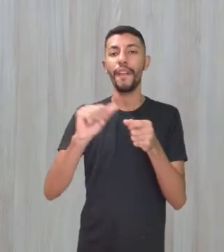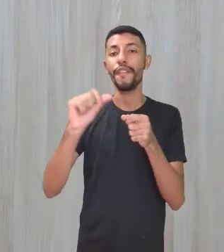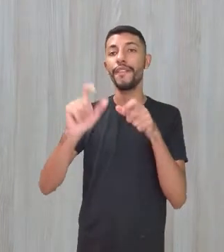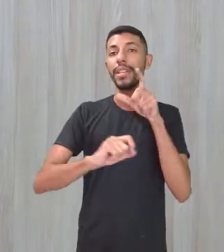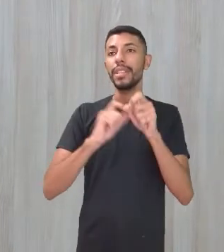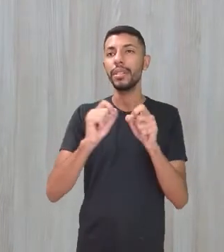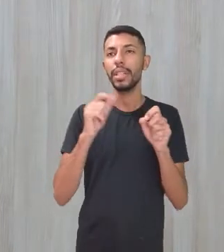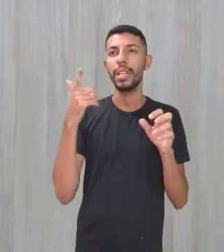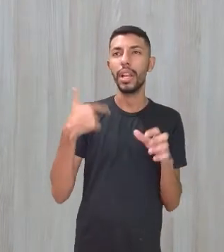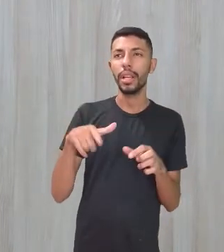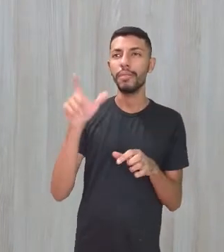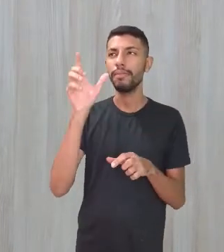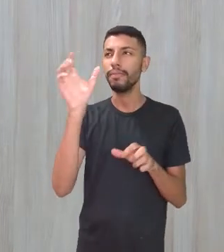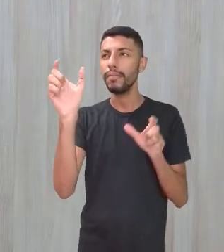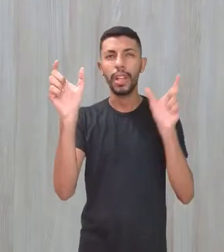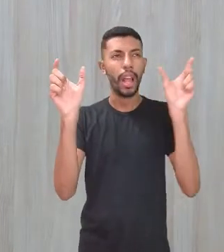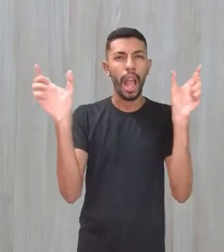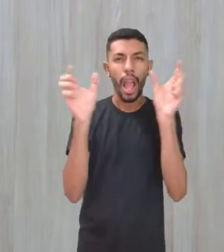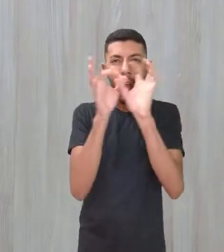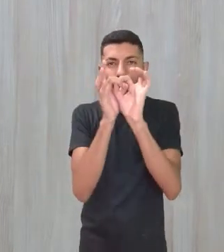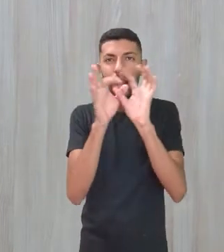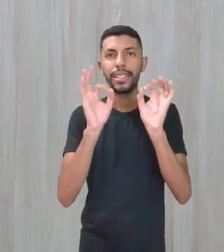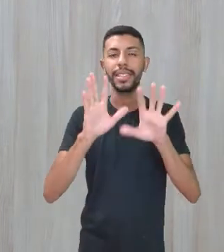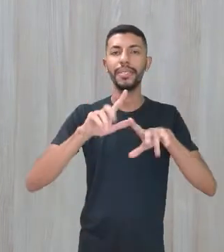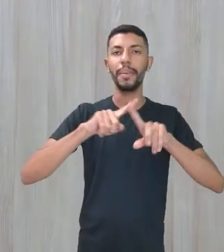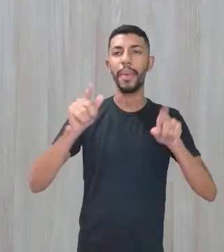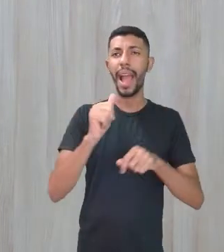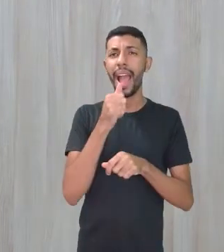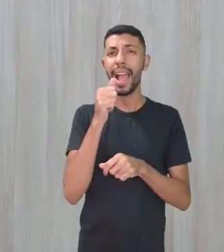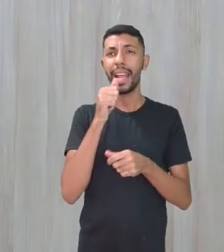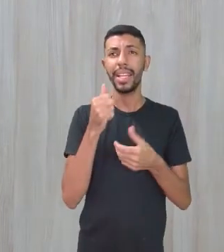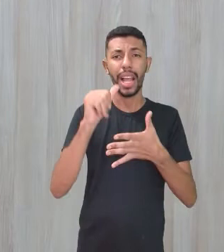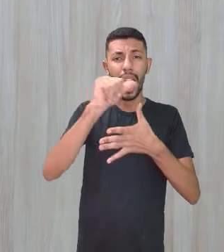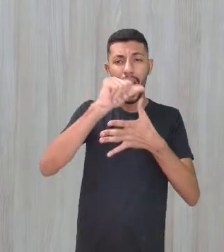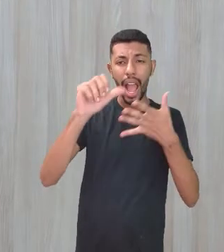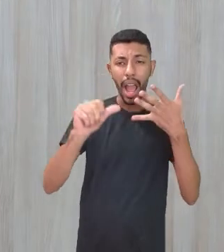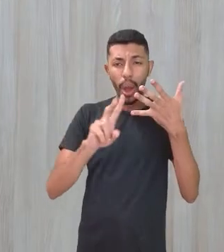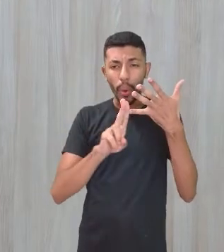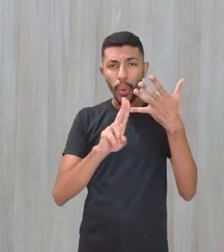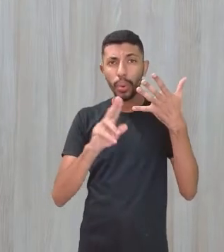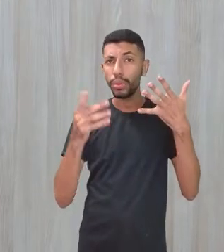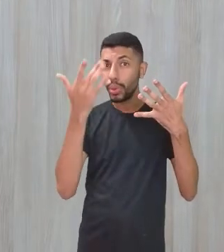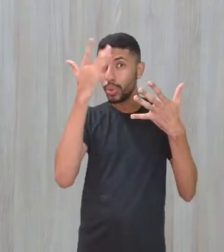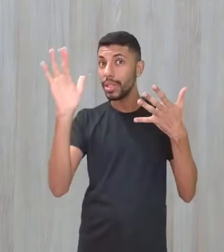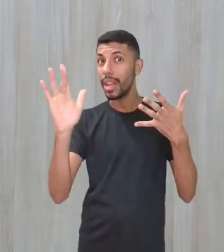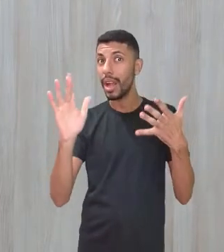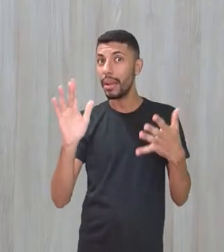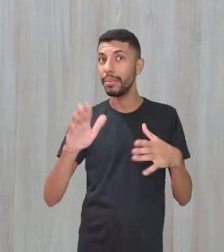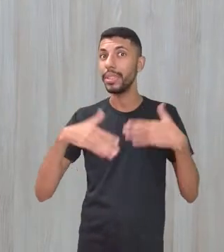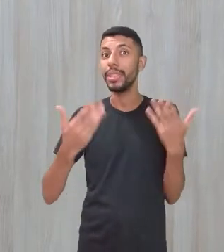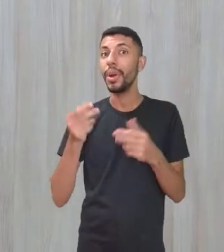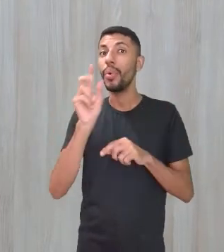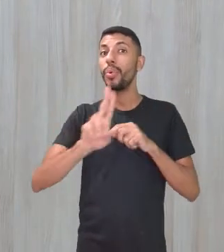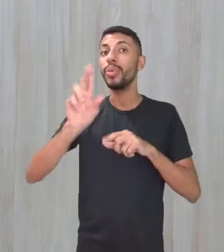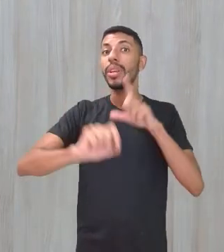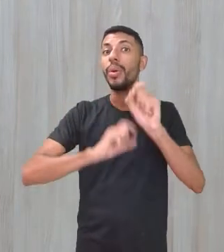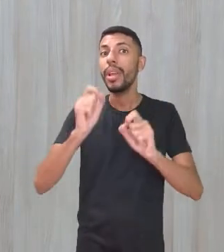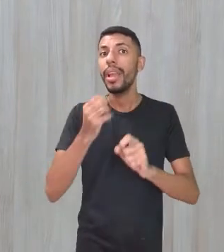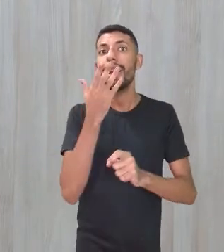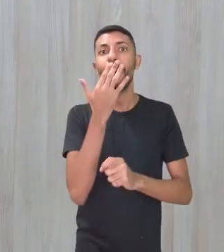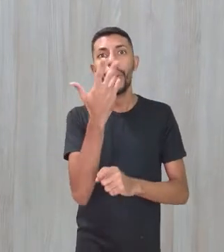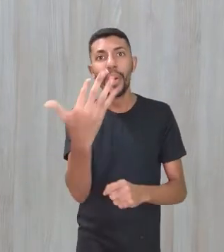ia relacionar. Mas se ele ainda não se apropriou das vogais, você pode utilizar as cores. Então, quando se